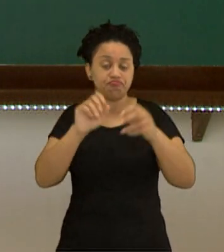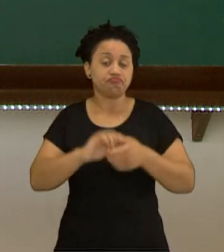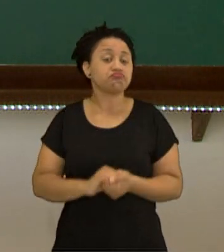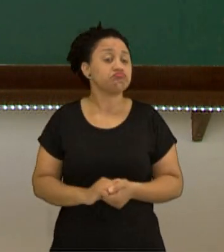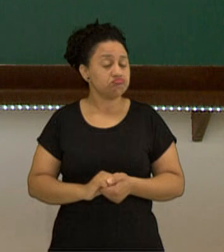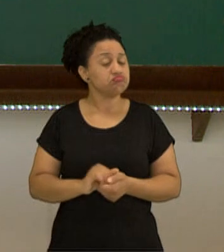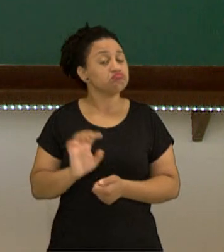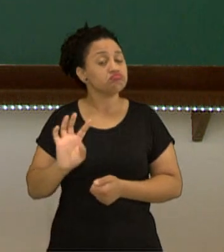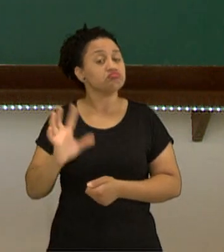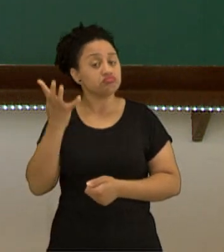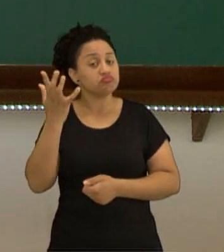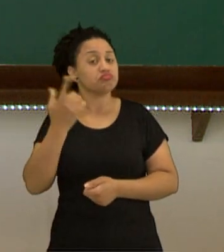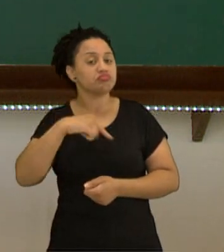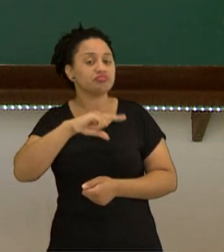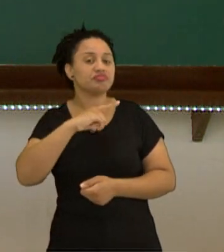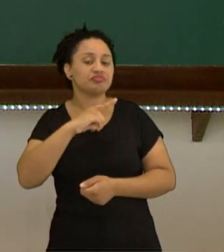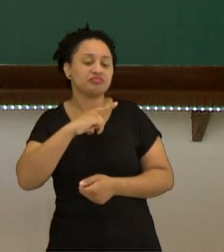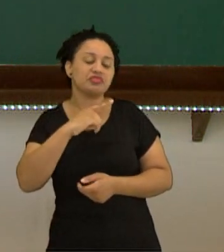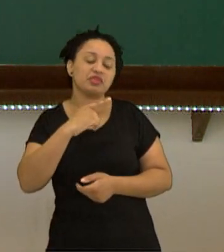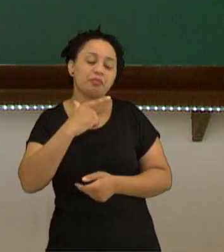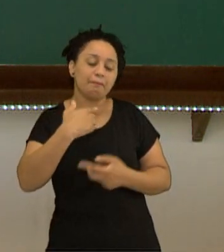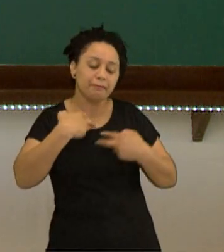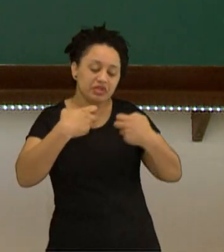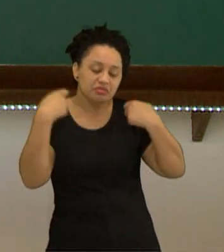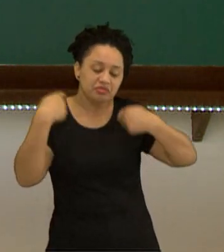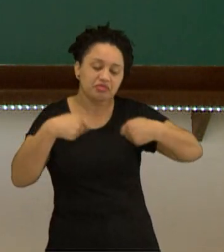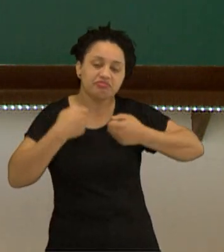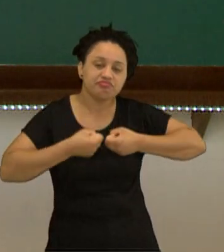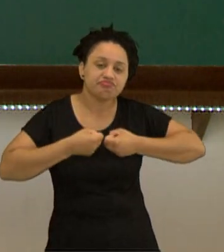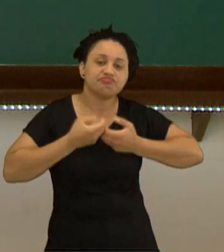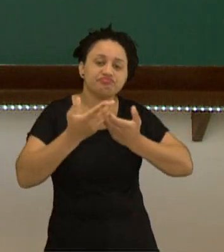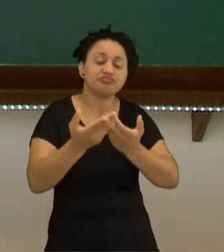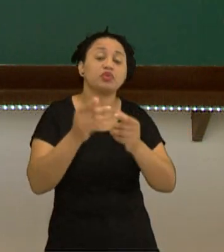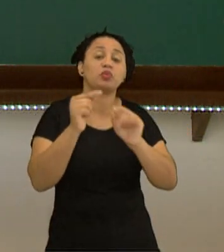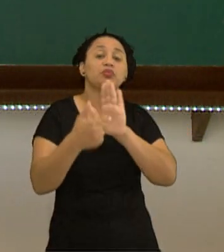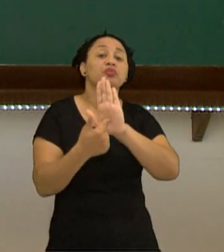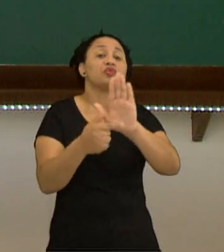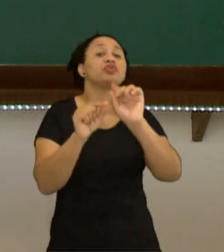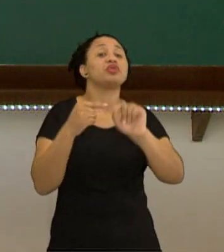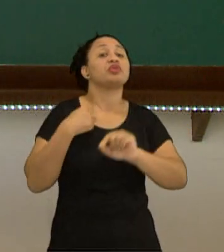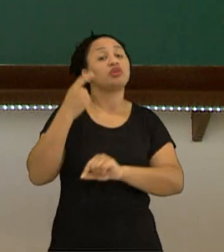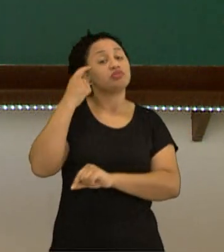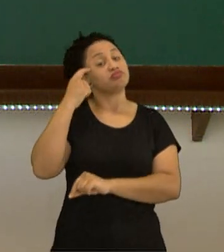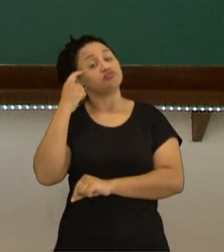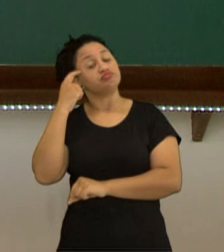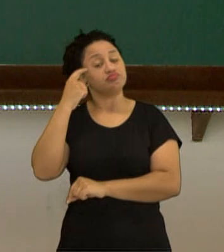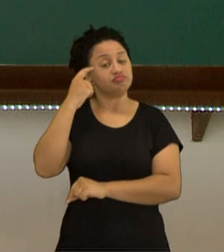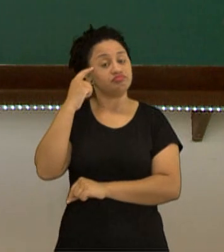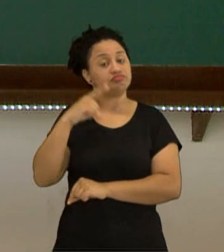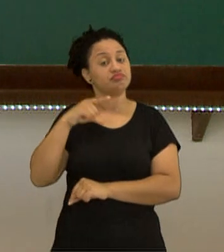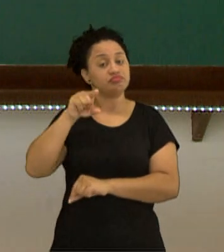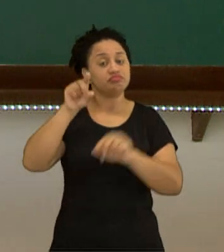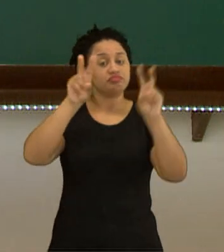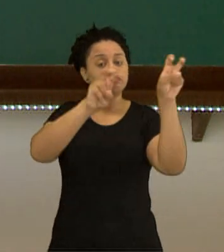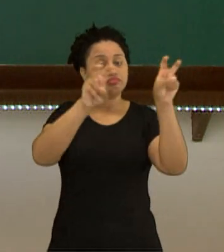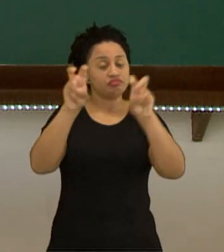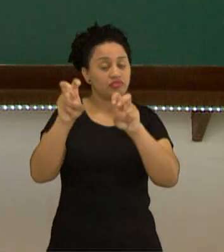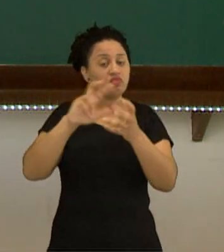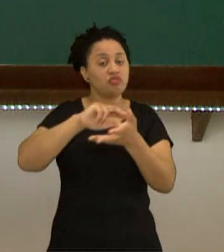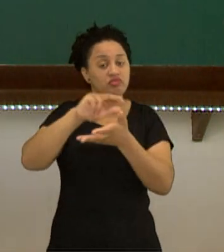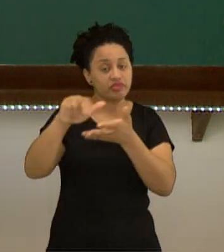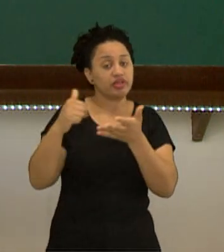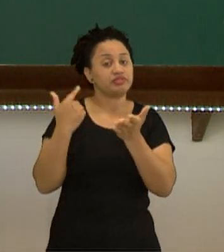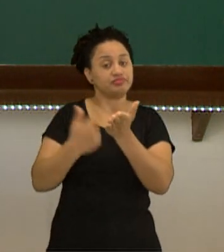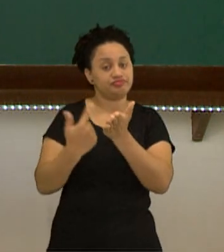isso acontece, nós temos essa necessidade de nos expressar e mostrar o que pensamos sobre diversos temas,